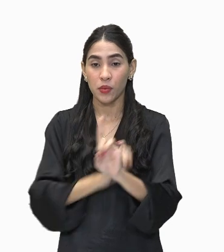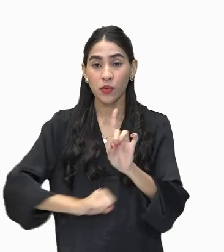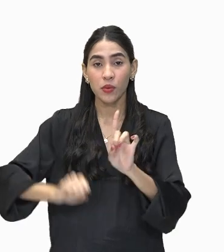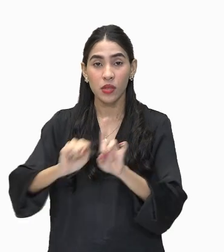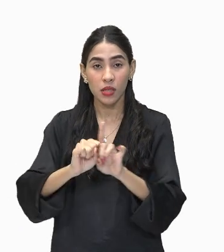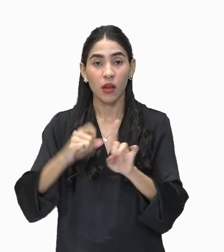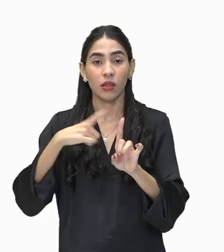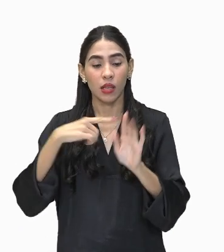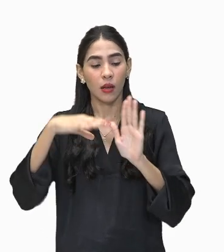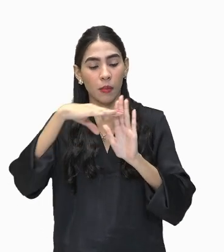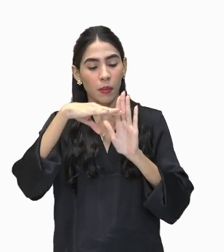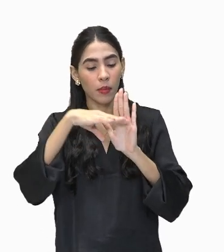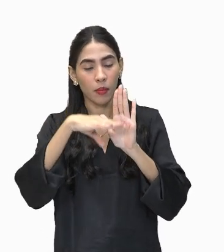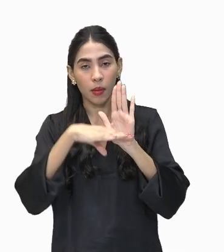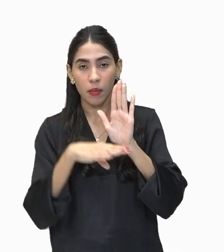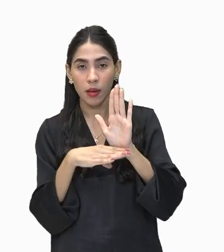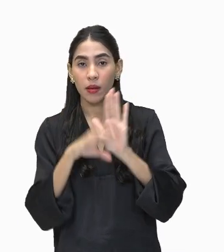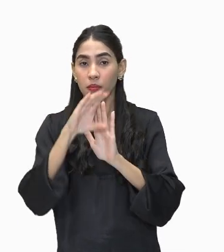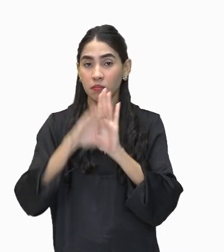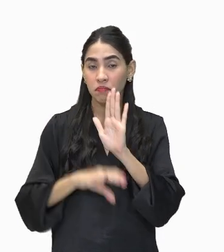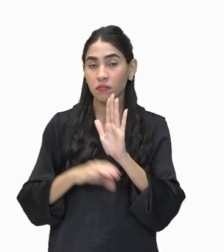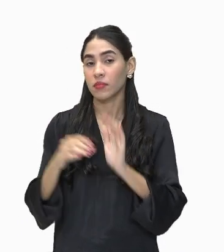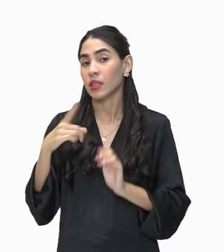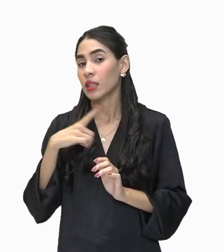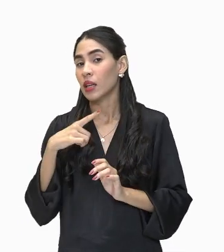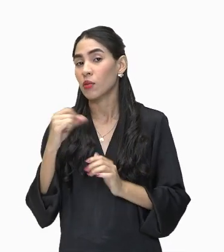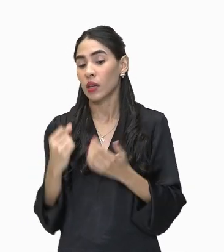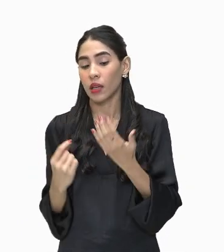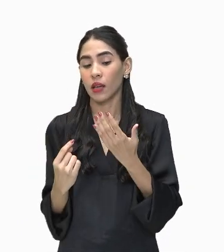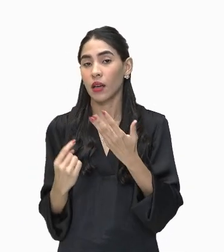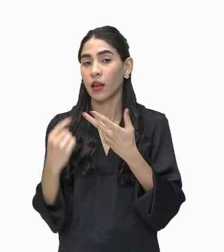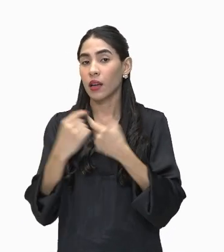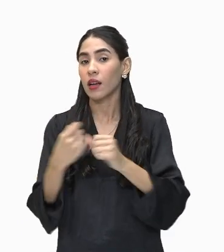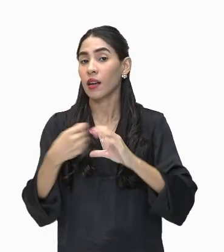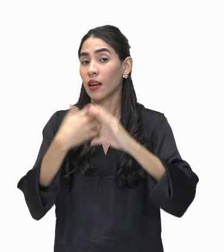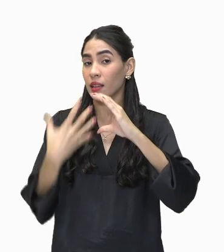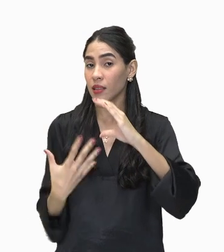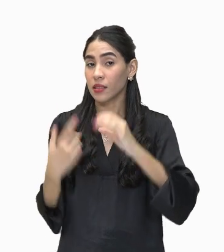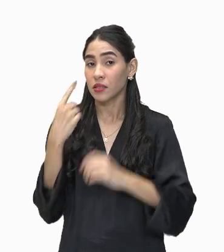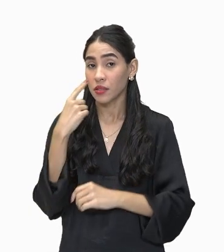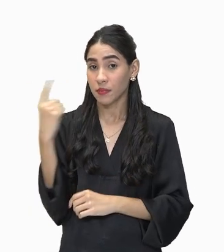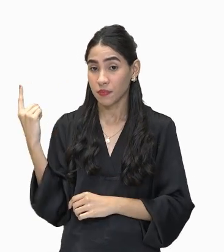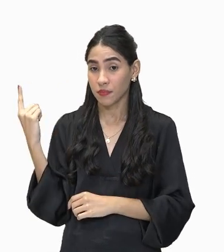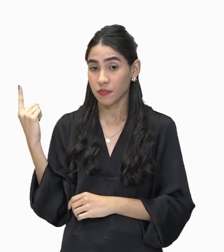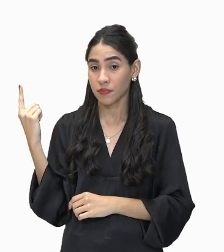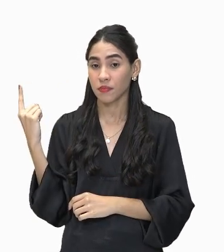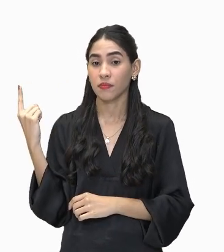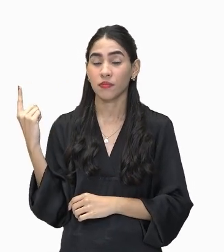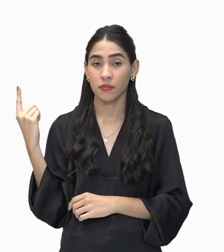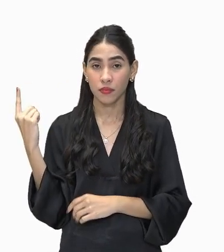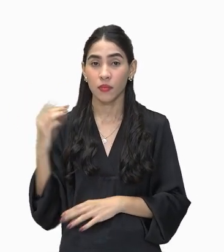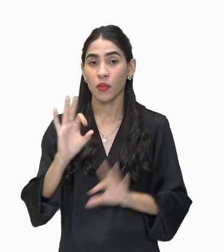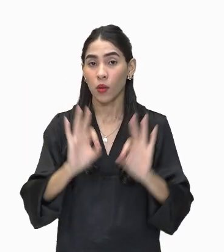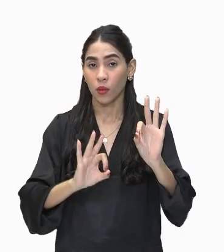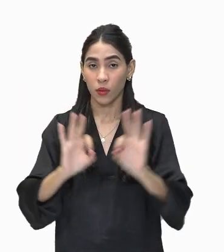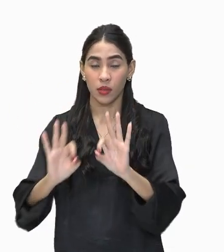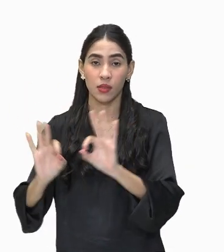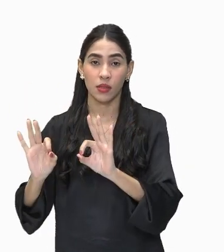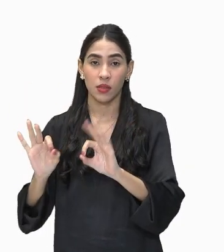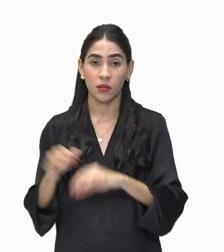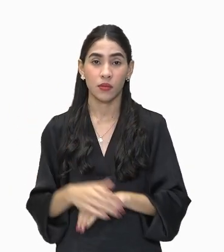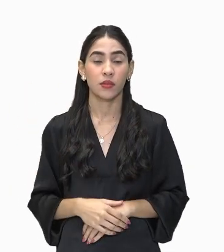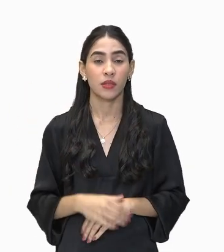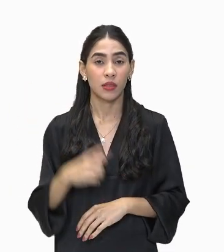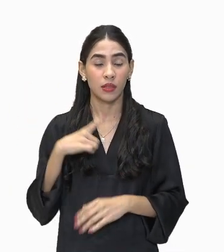classificado e definido como tal quando ele tem, então, essas características, Movimento organizado e